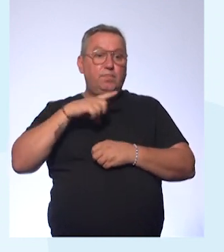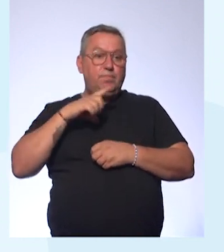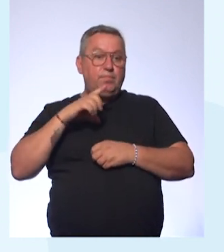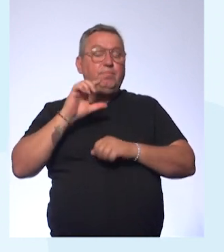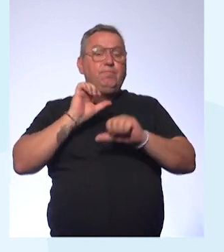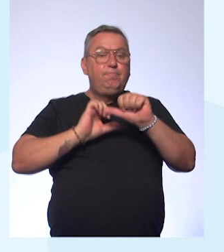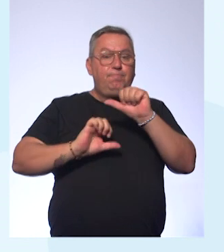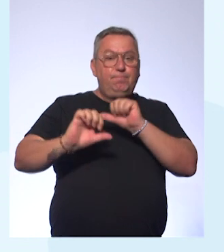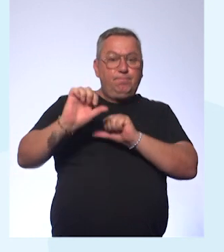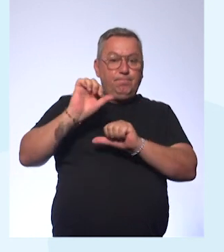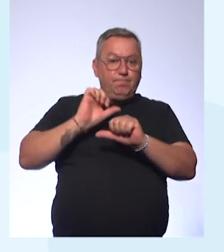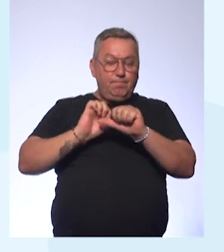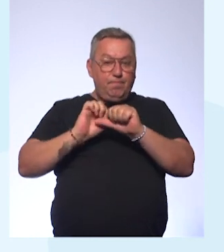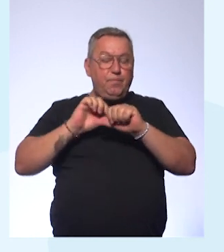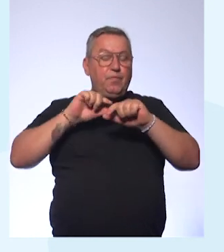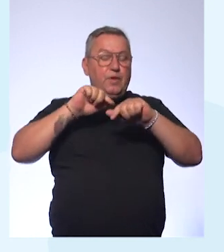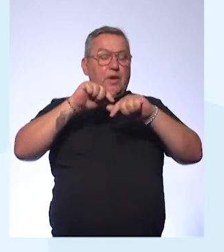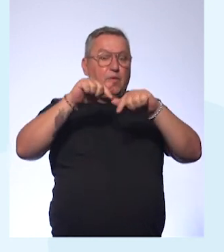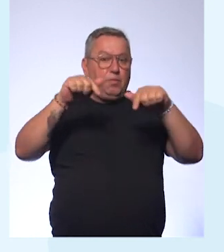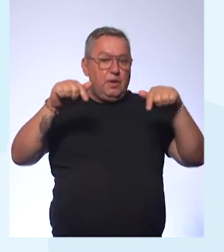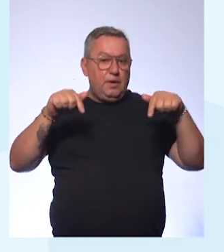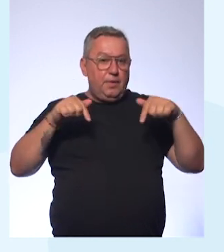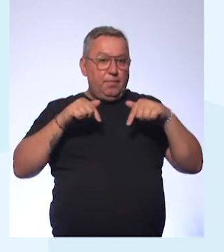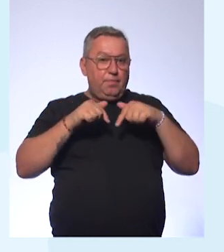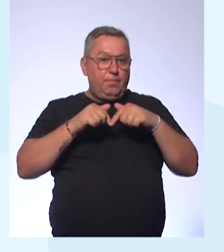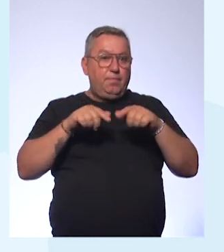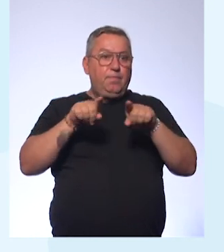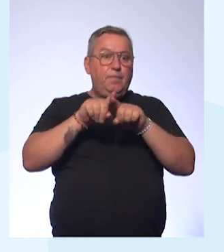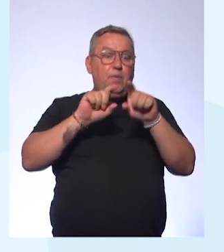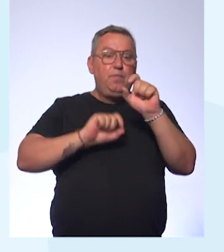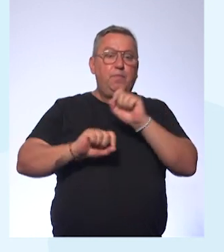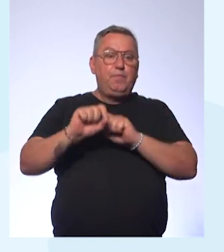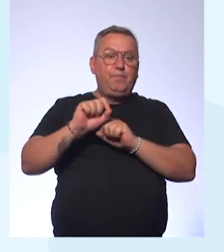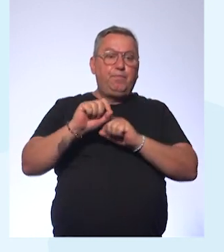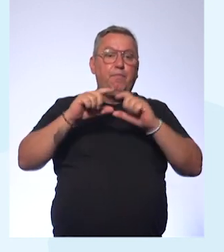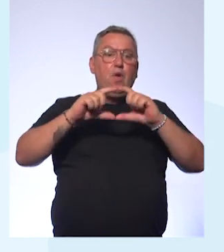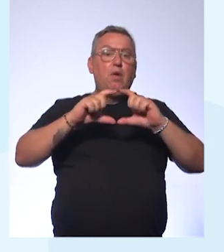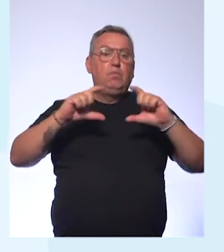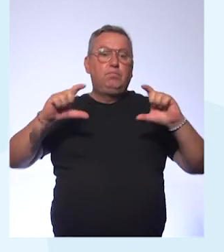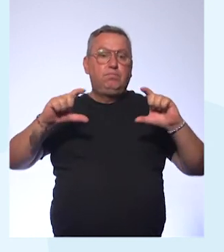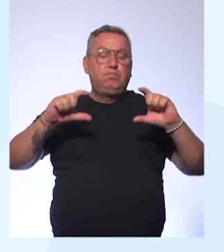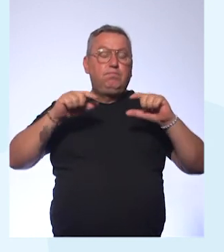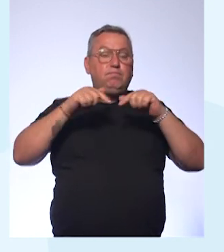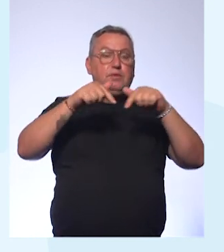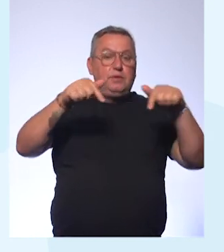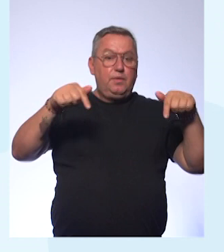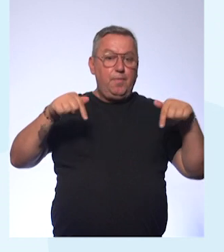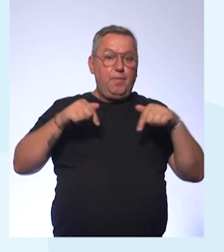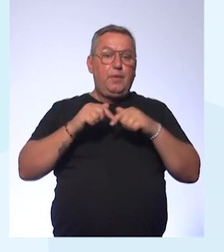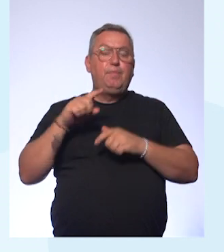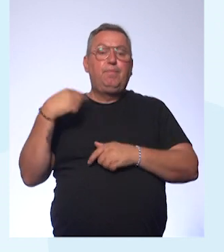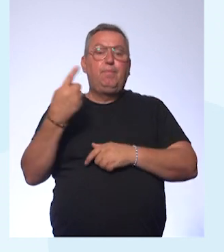ocorrendo a transformação química. Em uma equação química, nós temos aqui